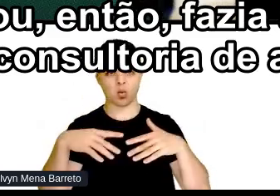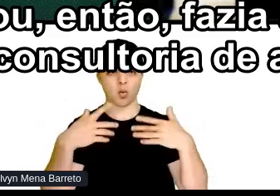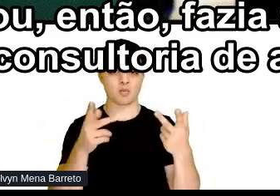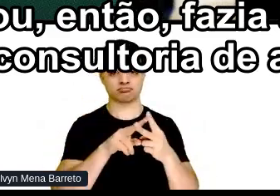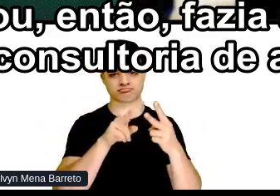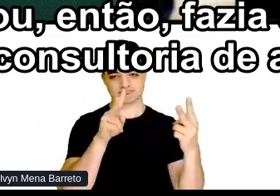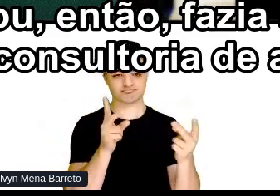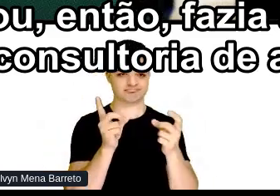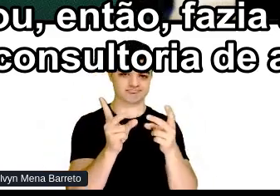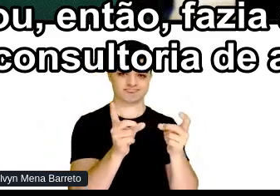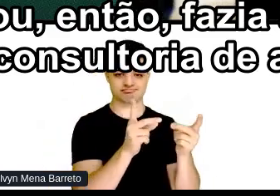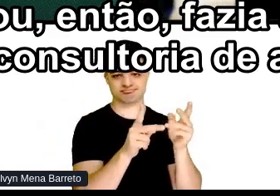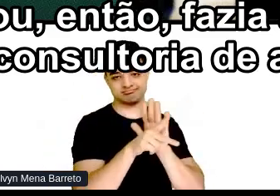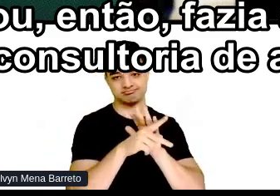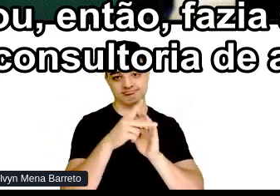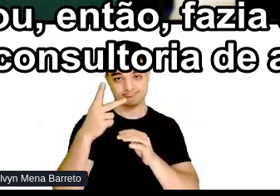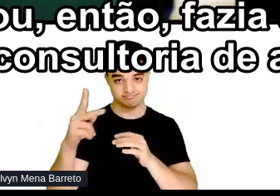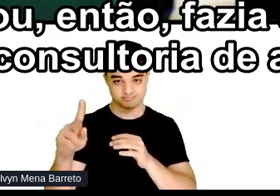mercado.